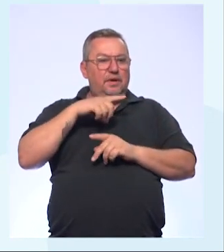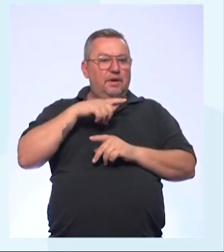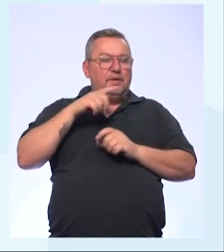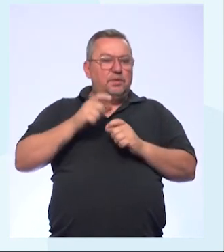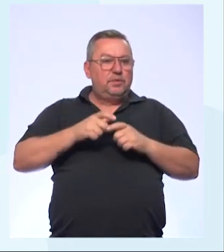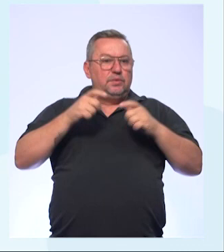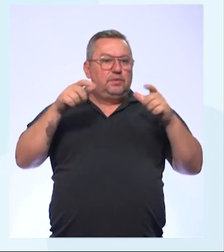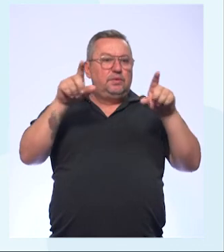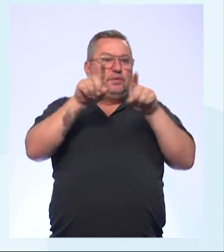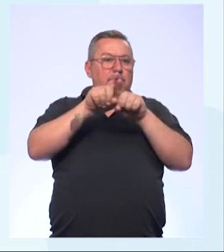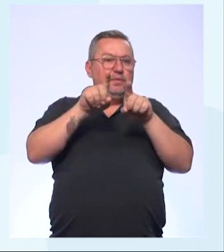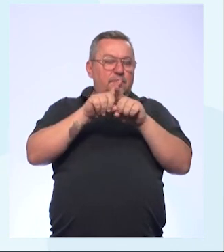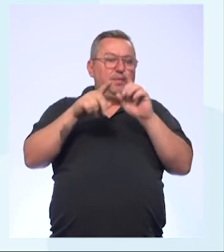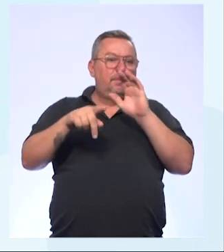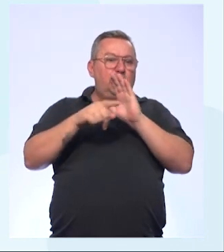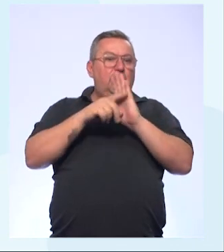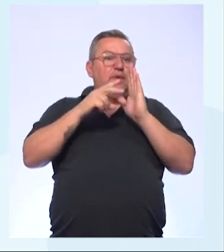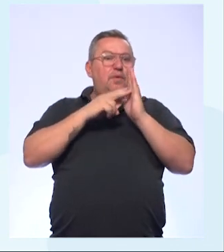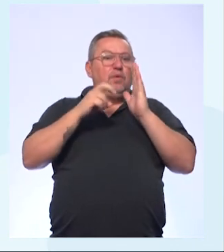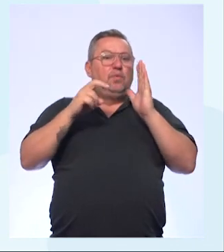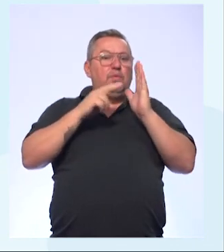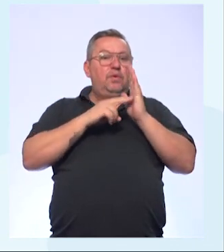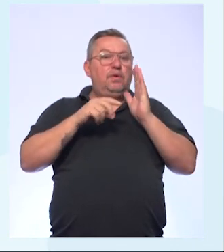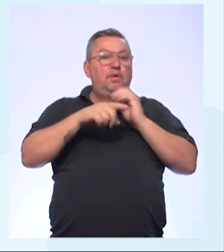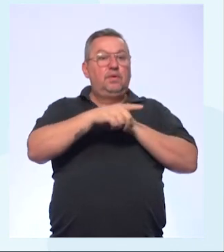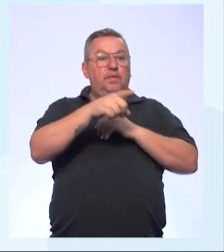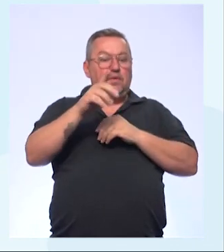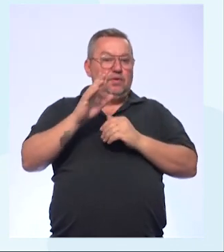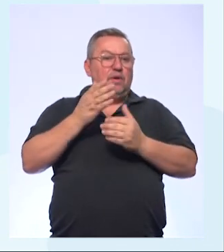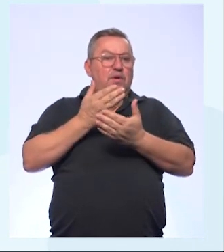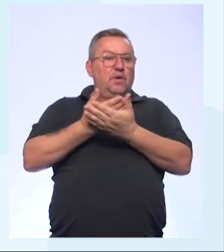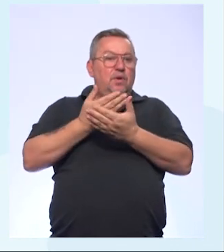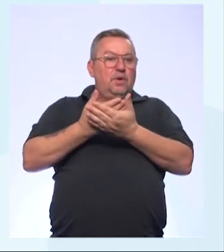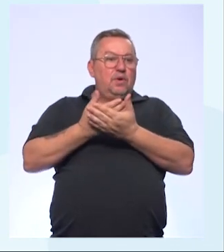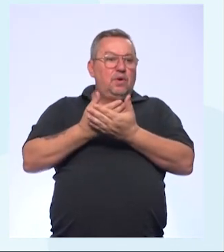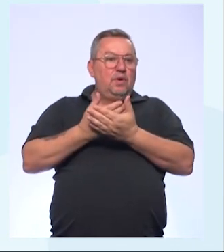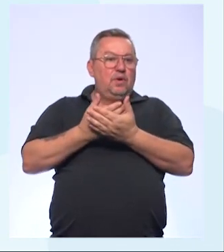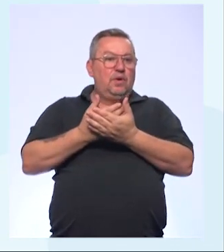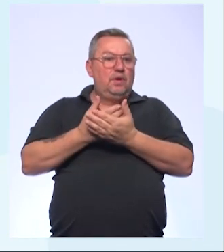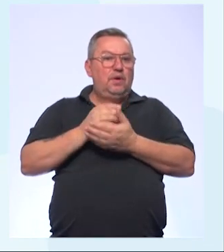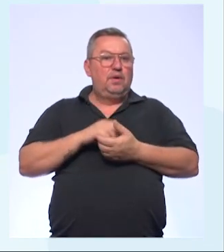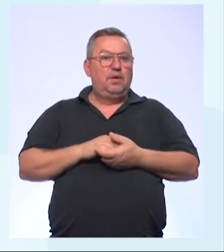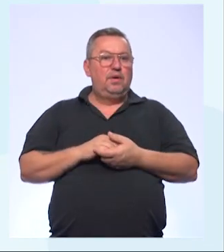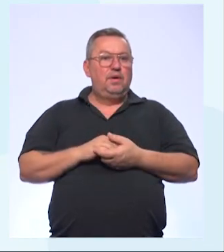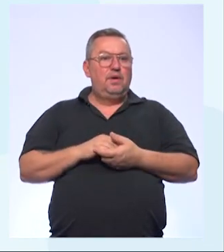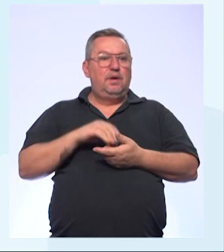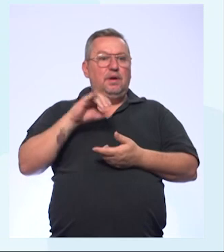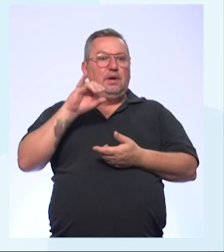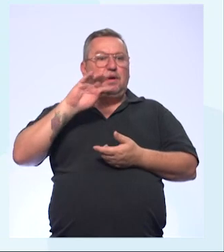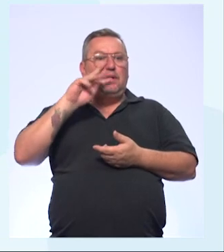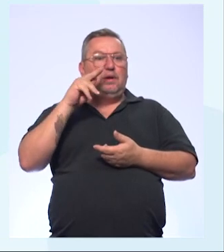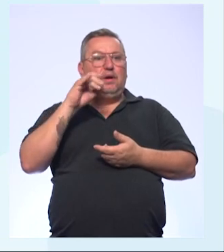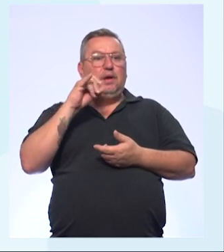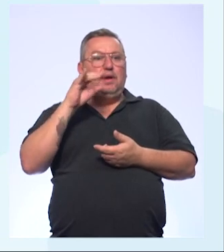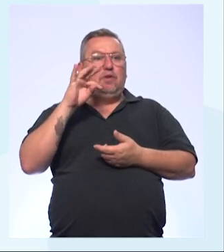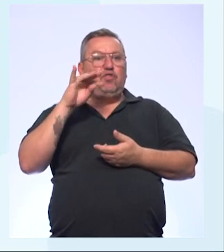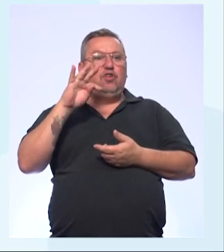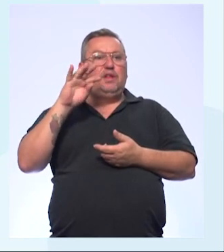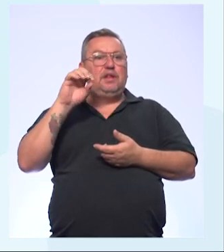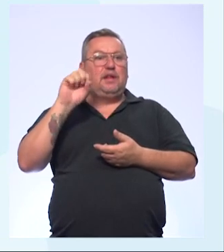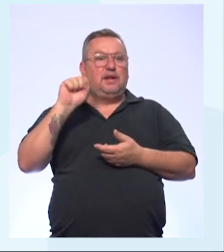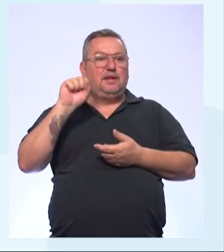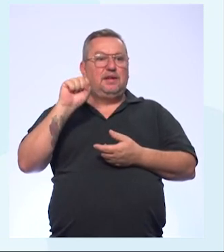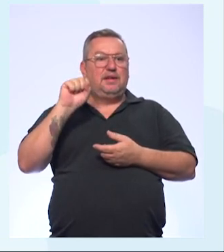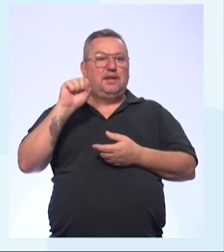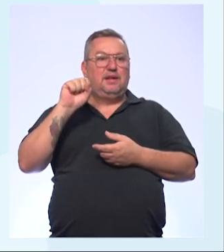uma outra civilização que cresceu também nessa área da Mesopotâmia que vocês já estudaram. são os hititas. Olha lá, o monumento